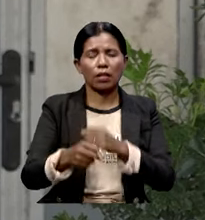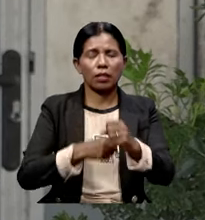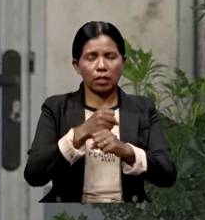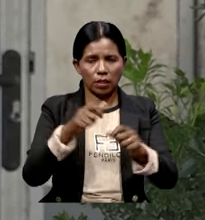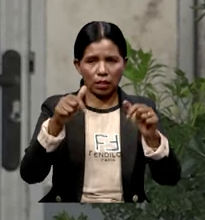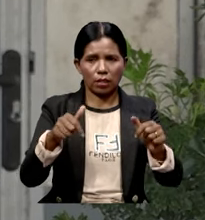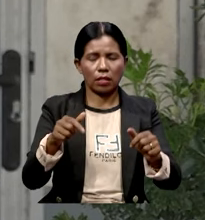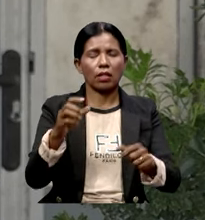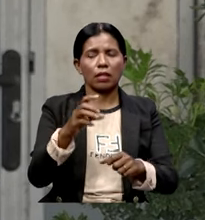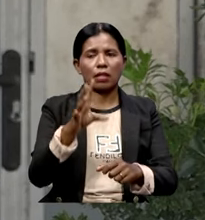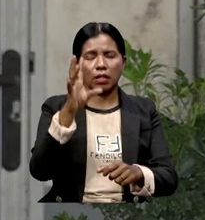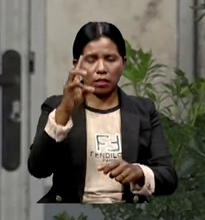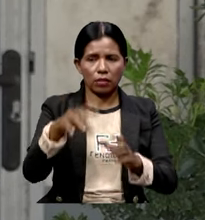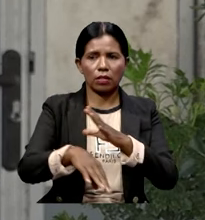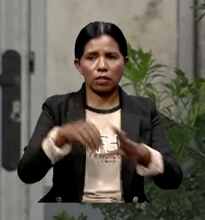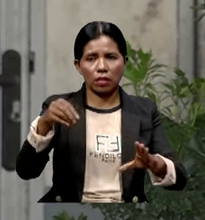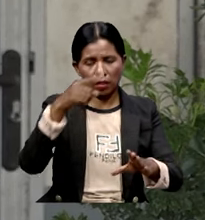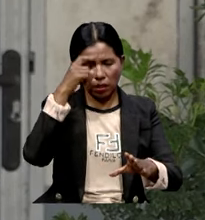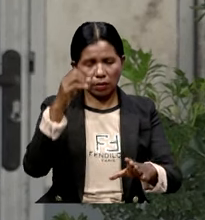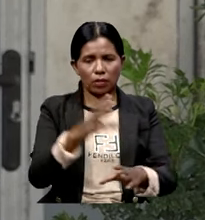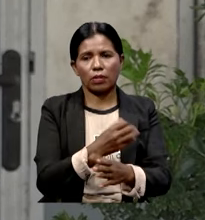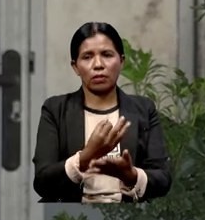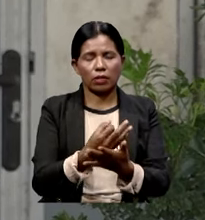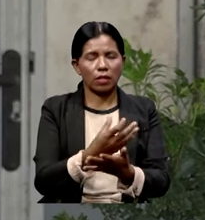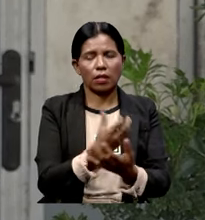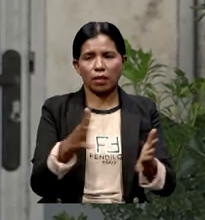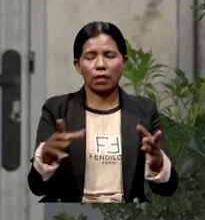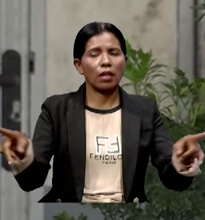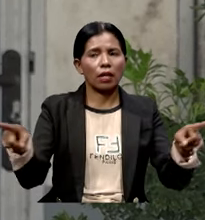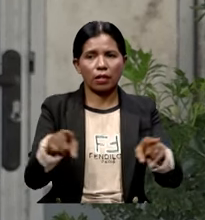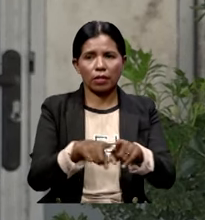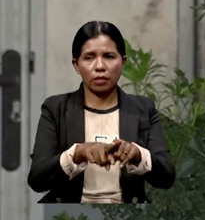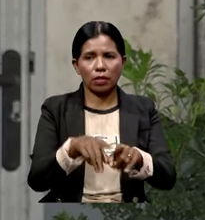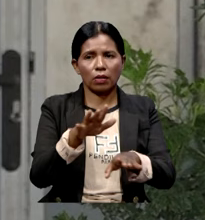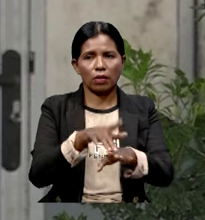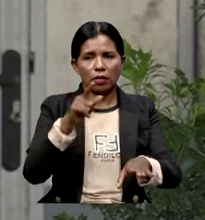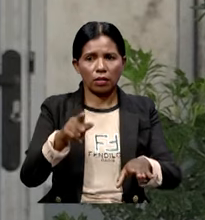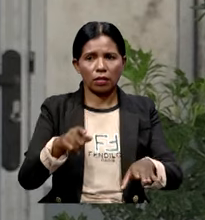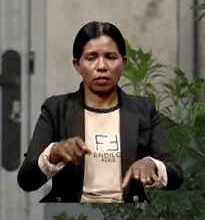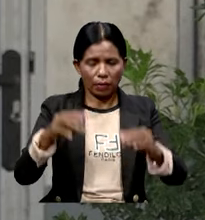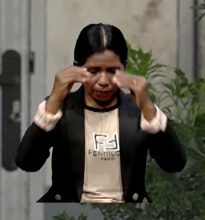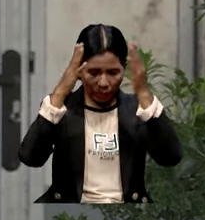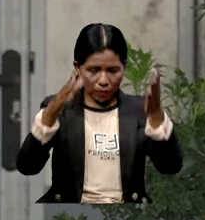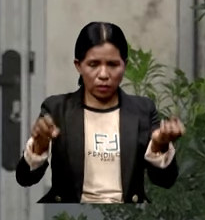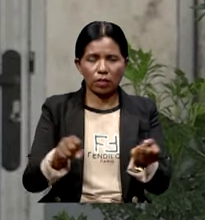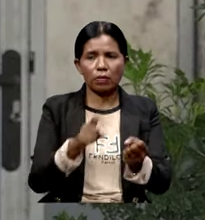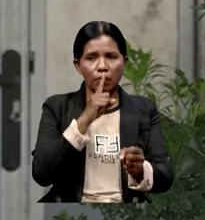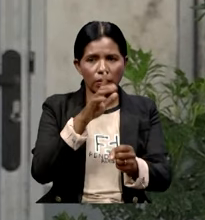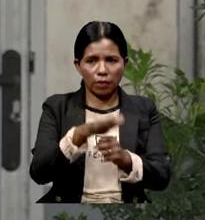idanemos na Inchitu sai, Horazão Unhão. E dané, a nessa. Afetamos para o professor se não é compromisso,